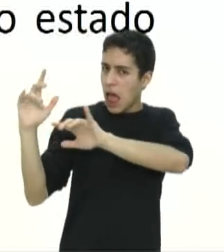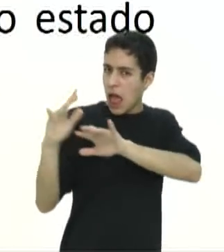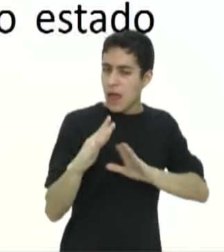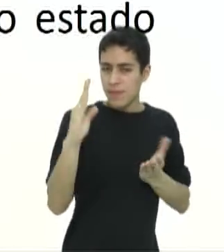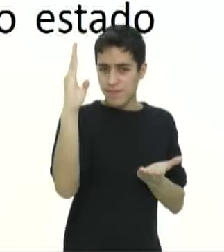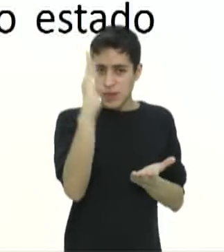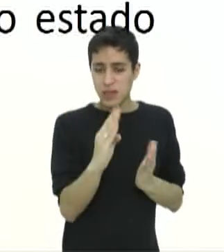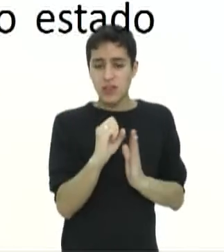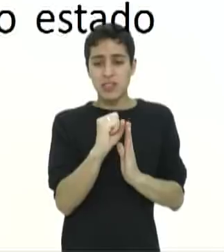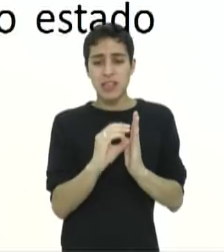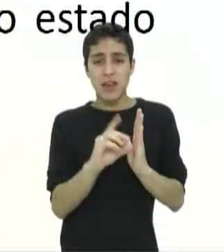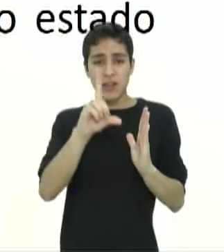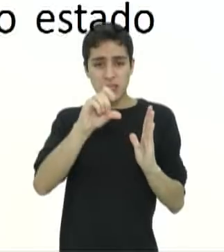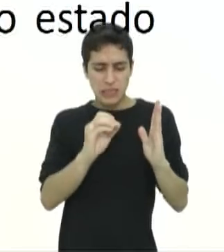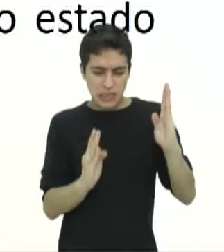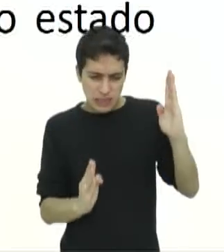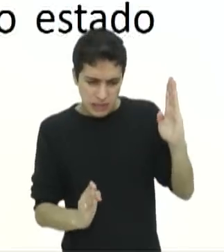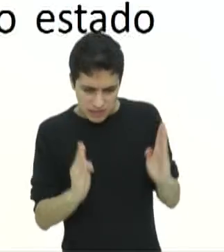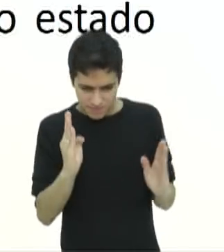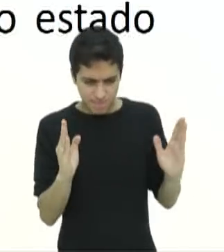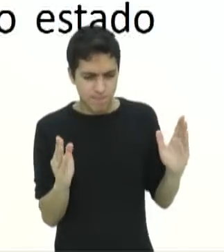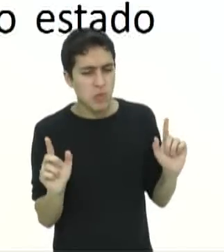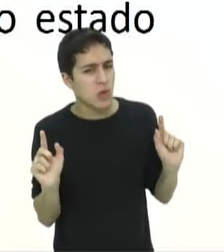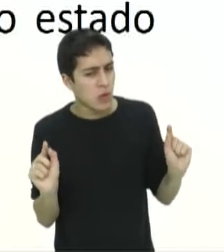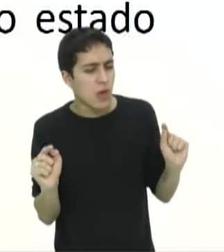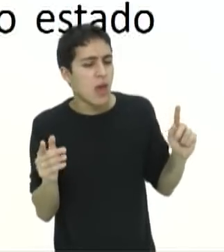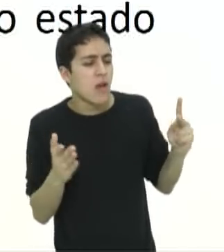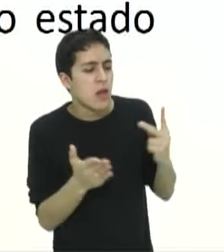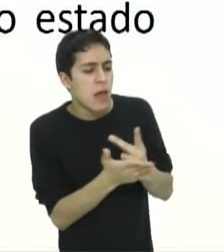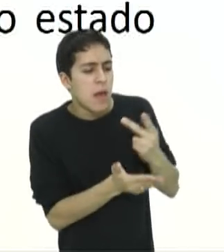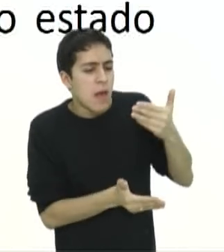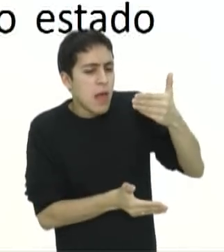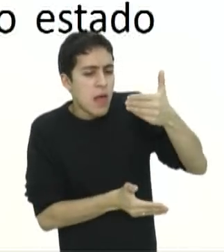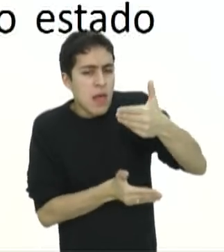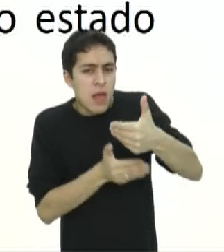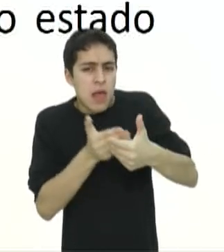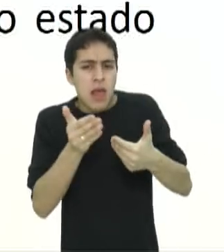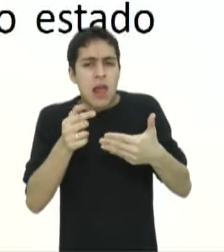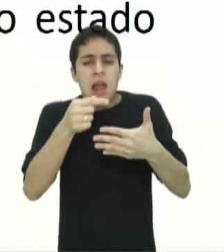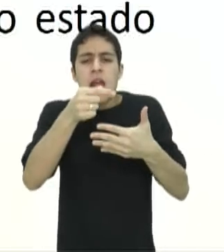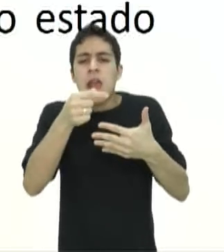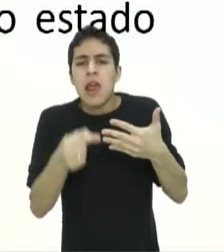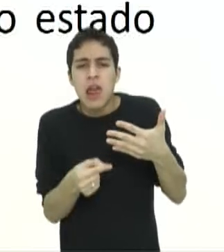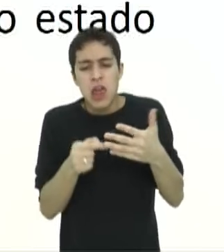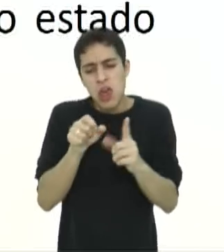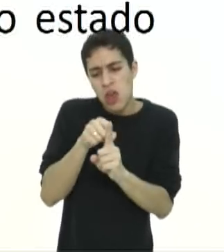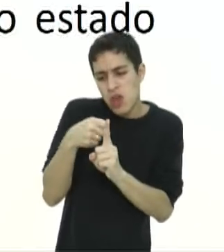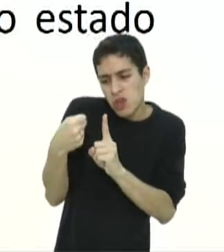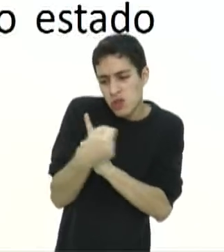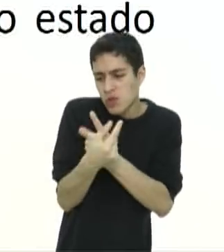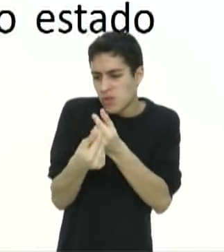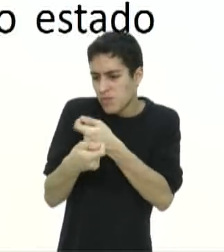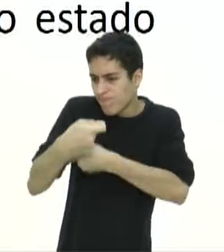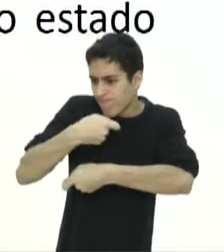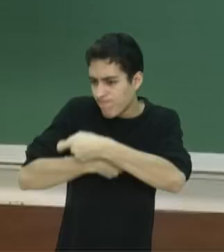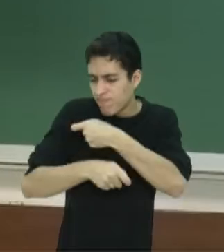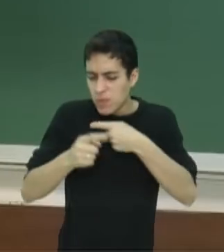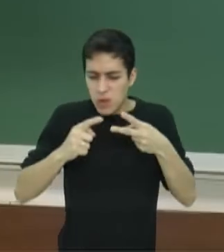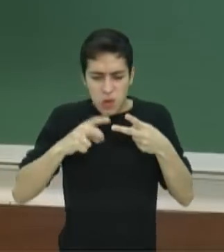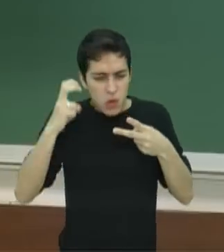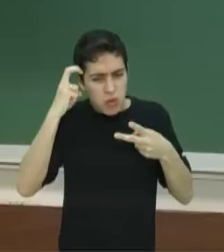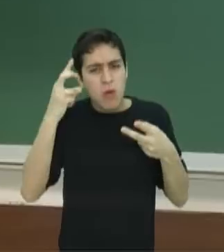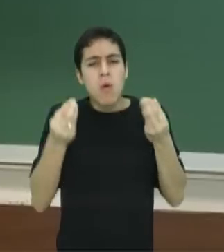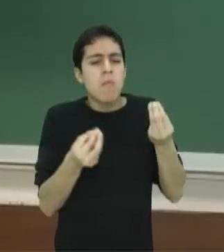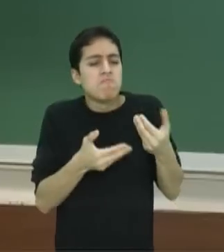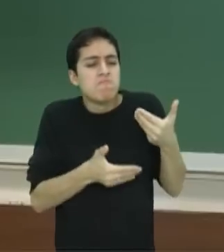século XIX e alguns dos seus desdobramentos socioeconômicos e culturais. Essa é a nossa primeira